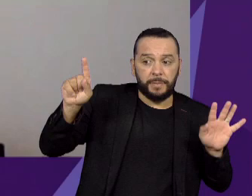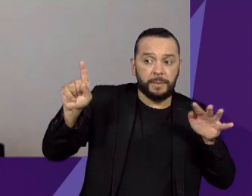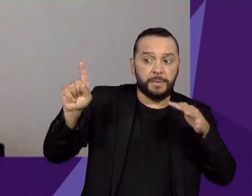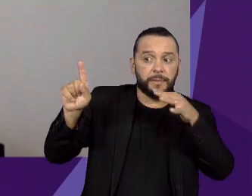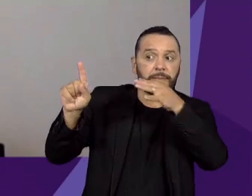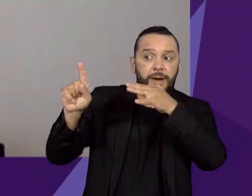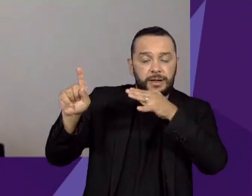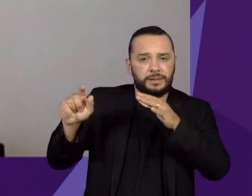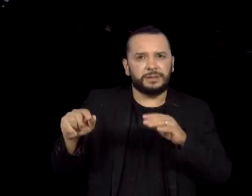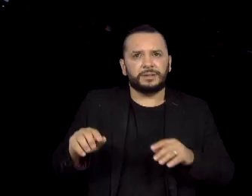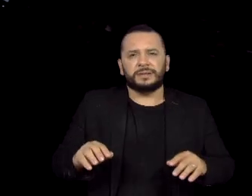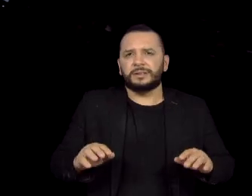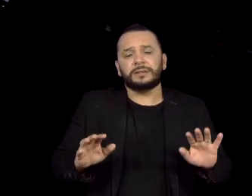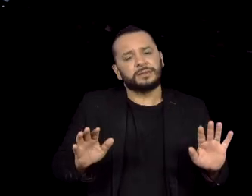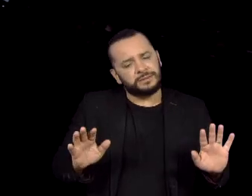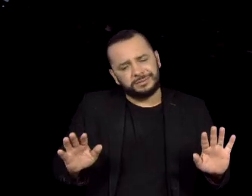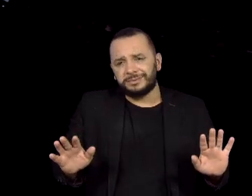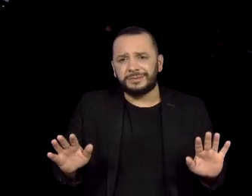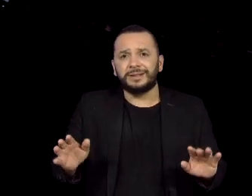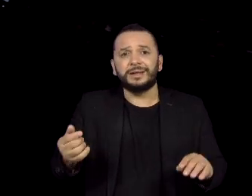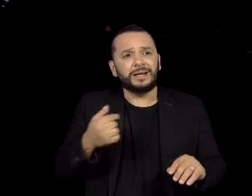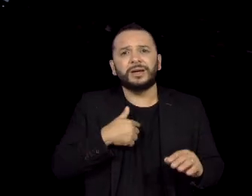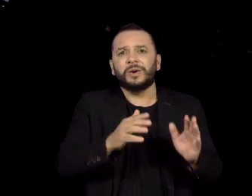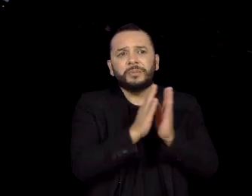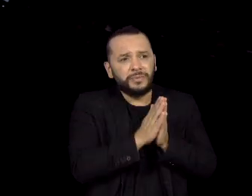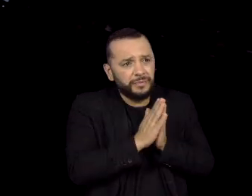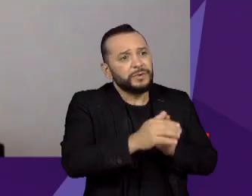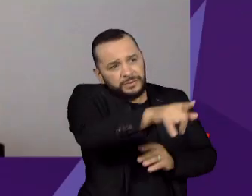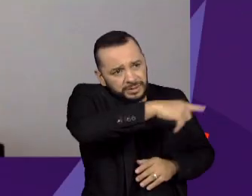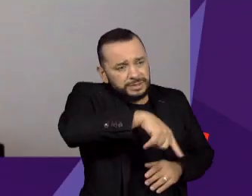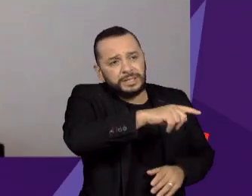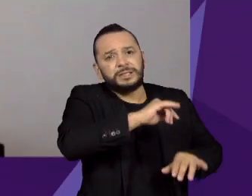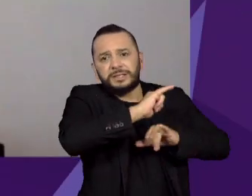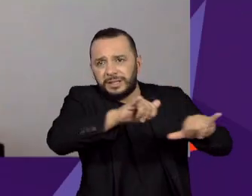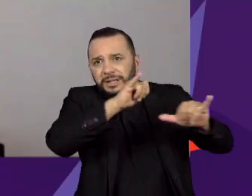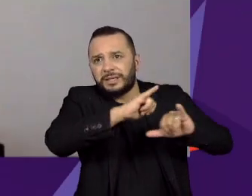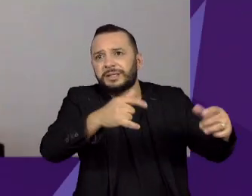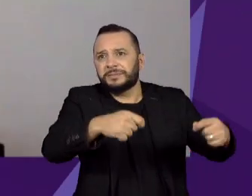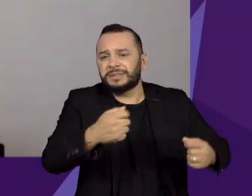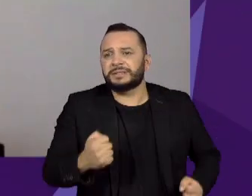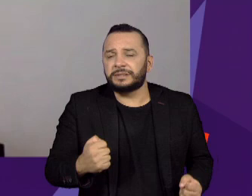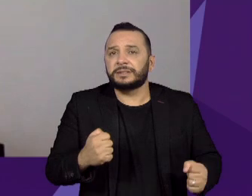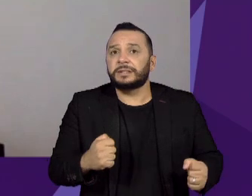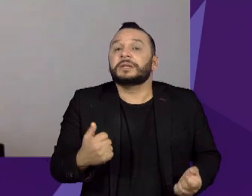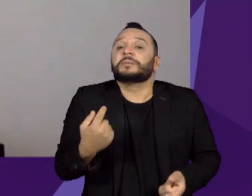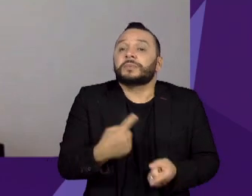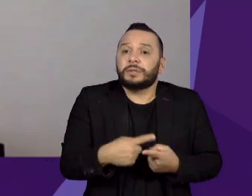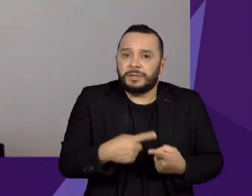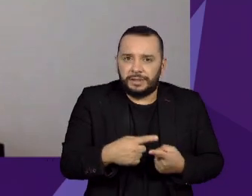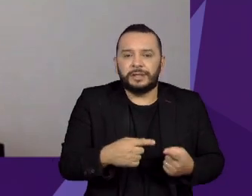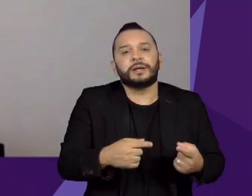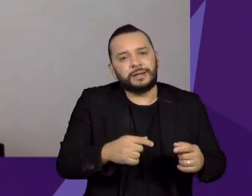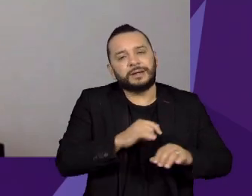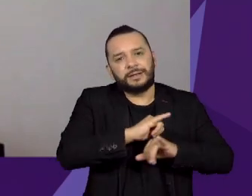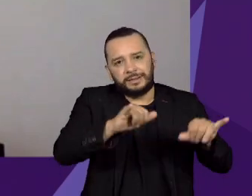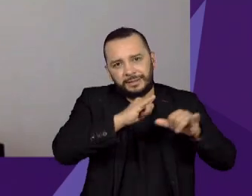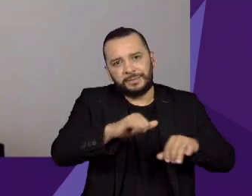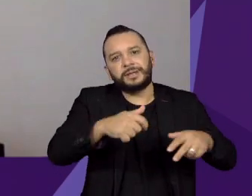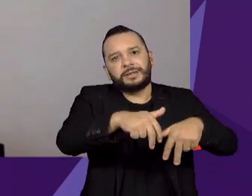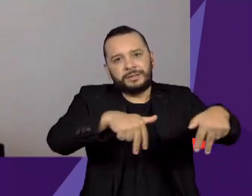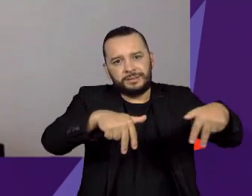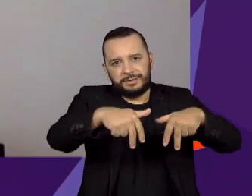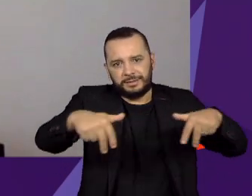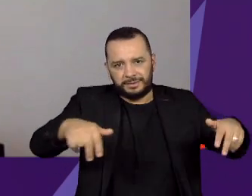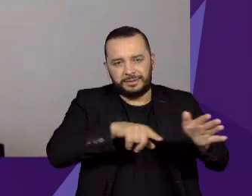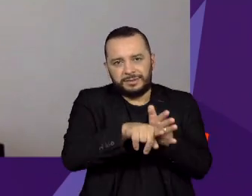uma campanha. Eles não queriam fazer a campanha porque a campanha falaria o quê? Fique à distância, faça o teste, se